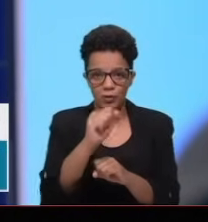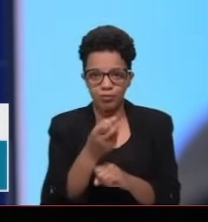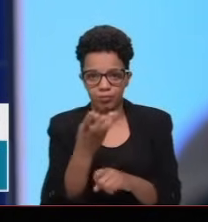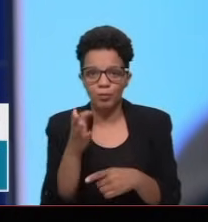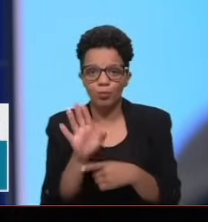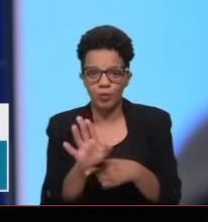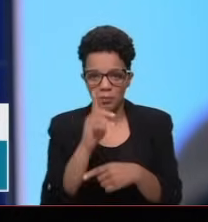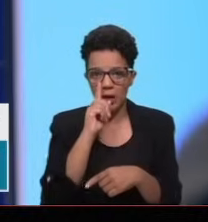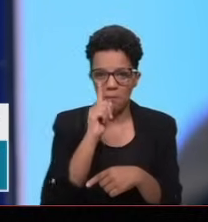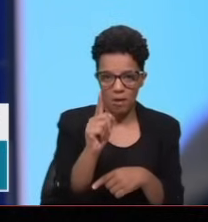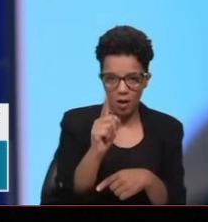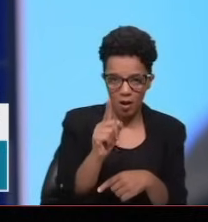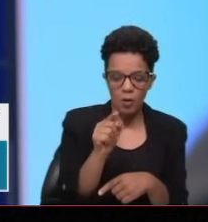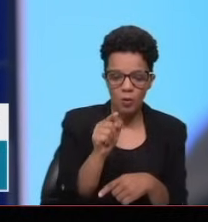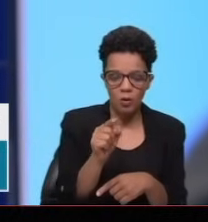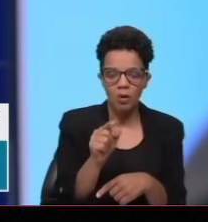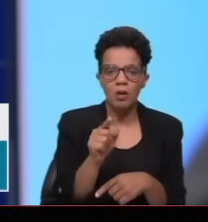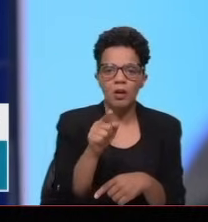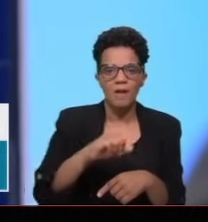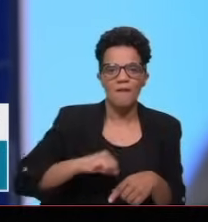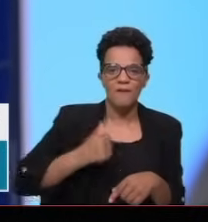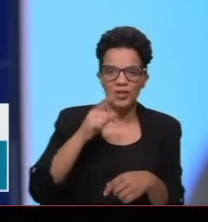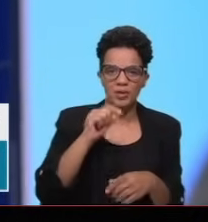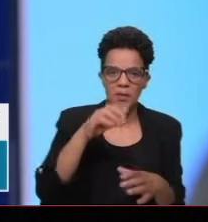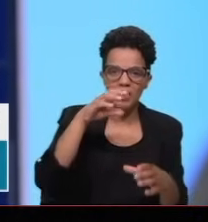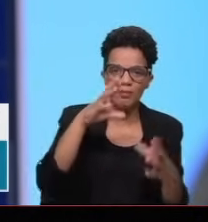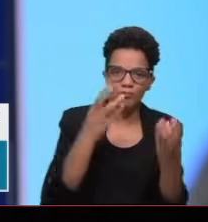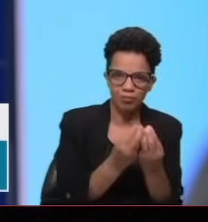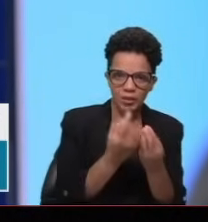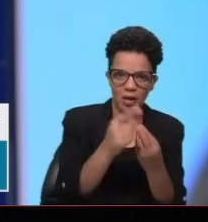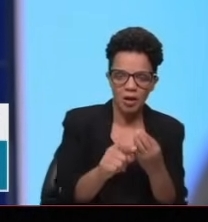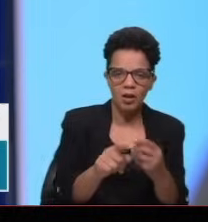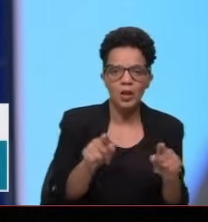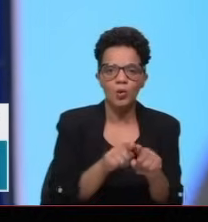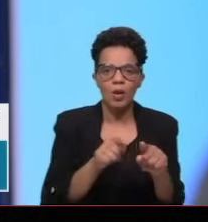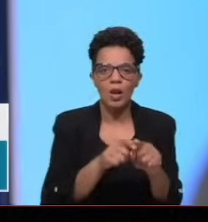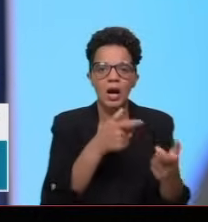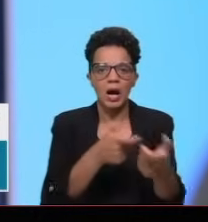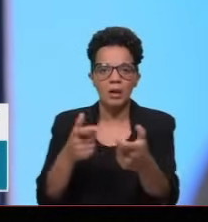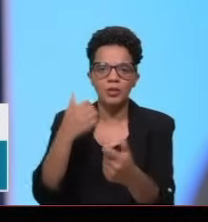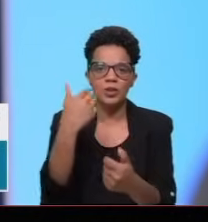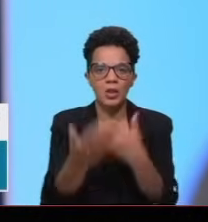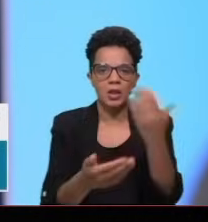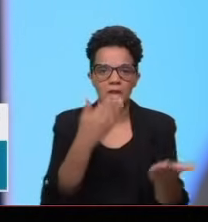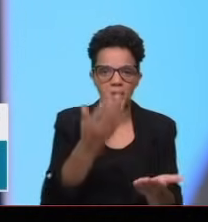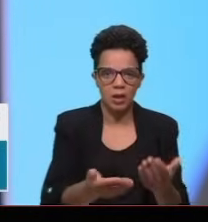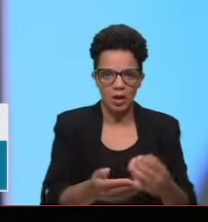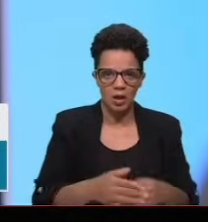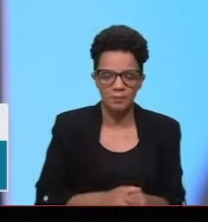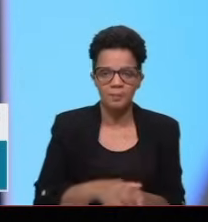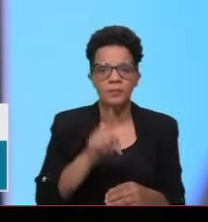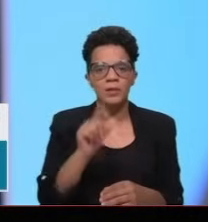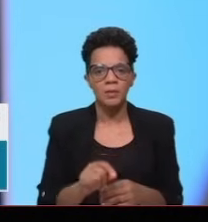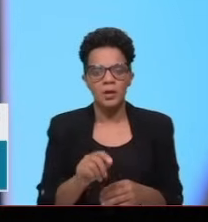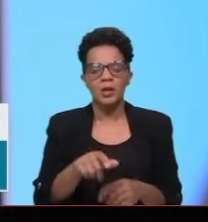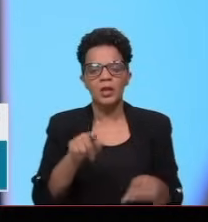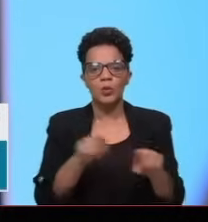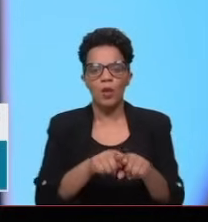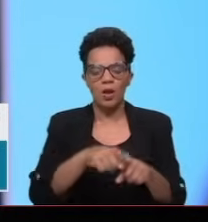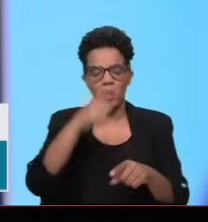governo alemão onde aliás Os Verdes estão em Coligação que estão a dar armas a netan e que estão também a reprimir